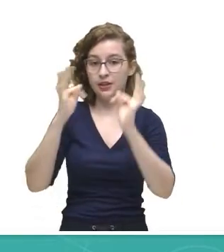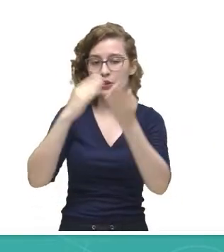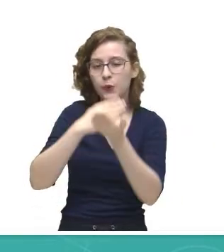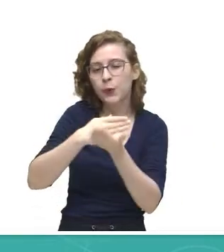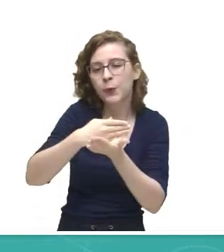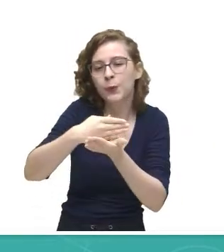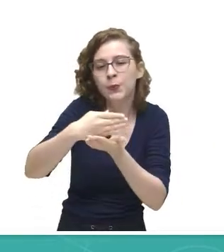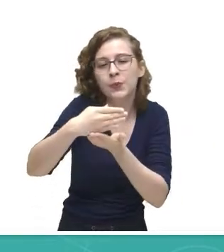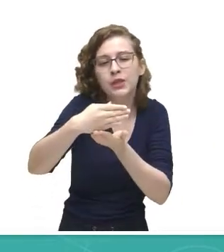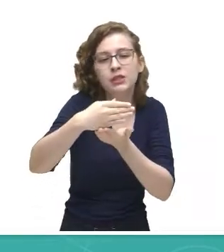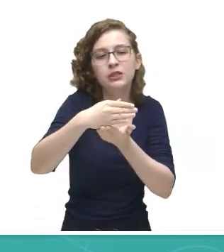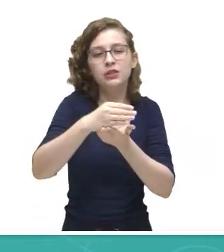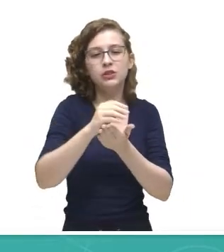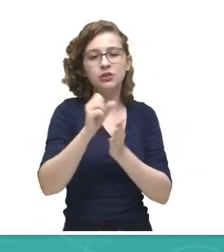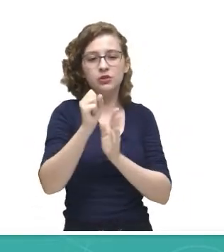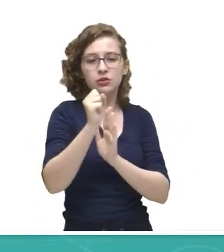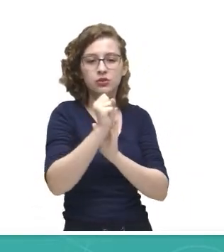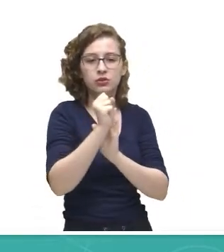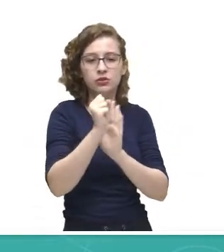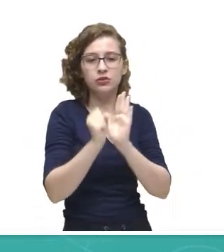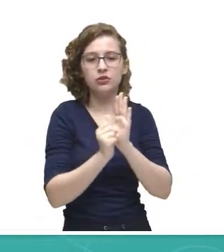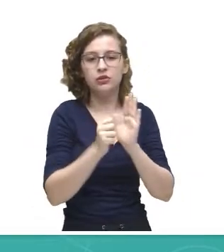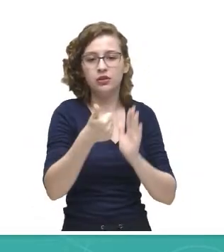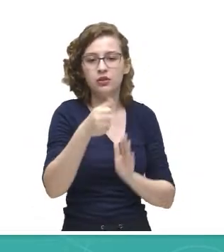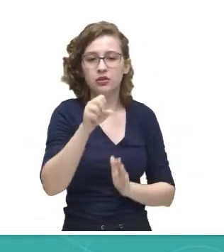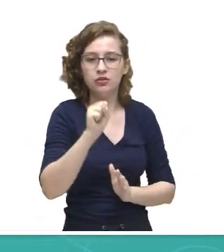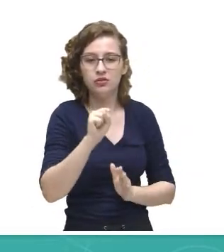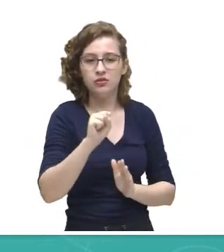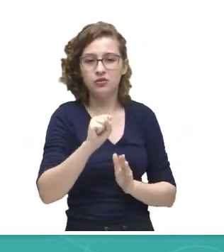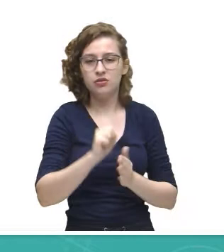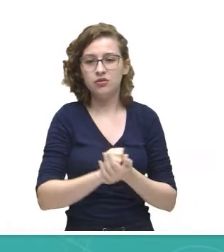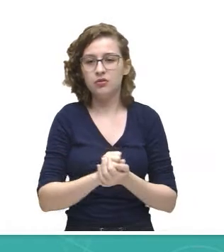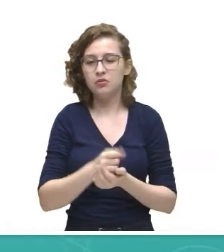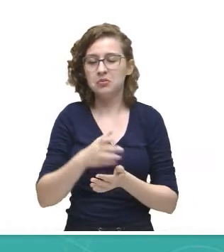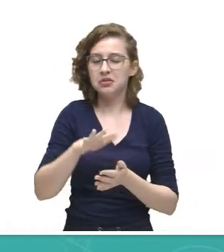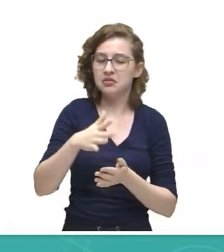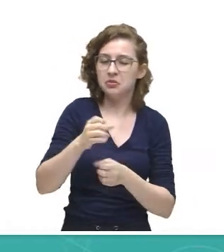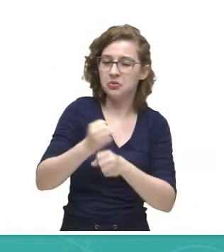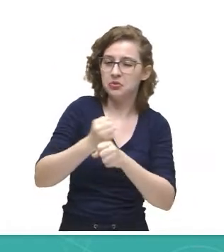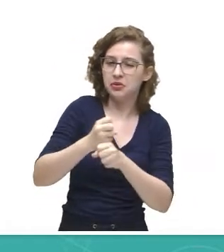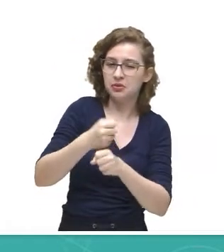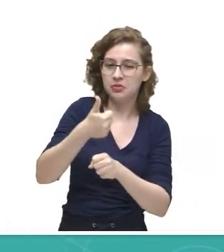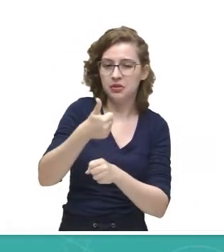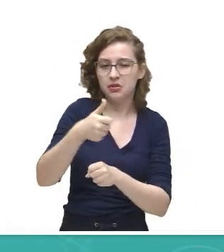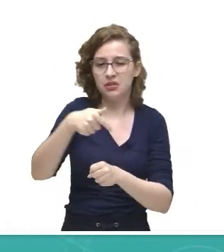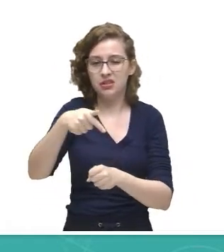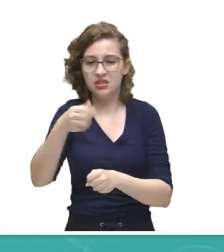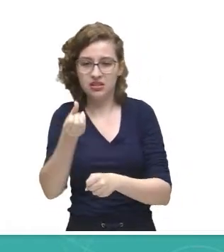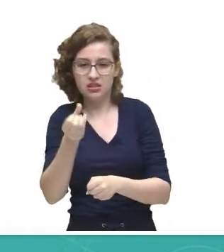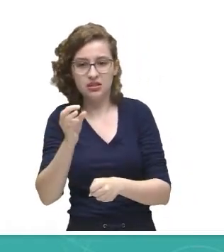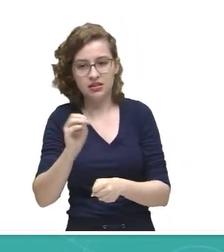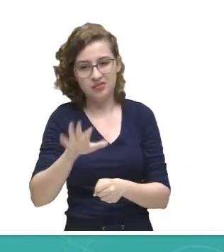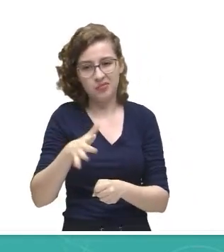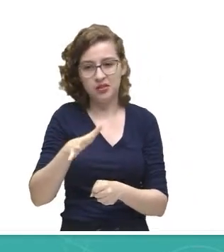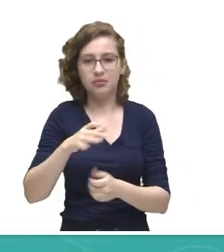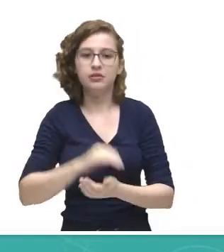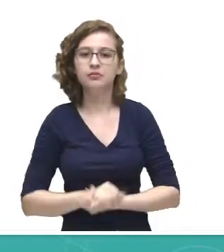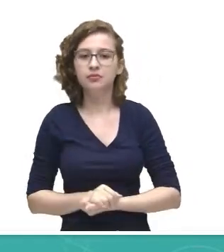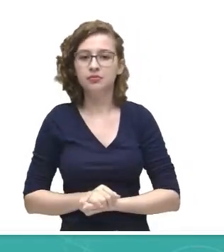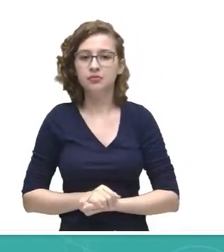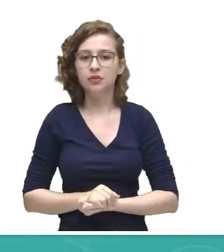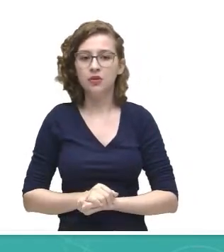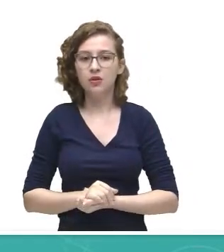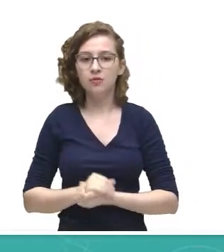no final do século 18, por volta ali, como eu falei para vocês, de 1760, com um